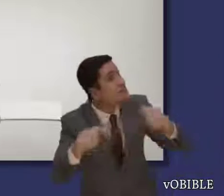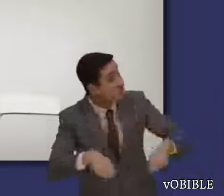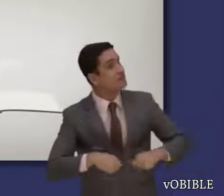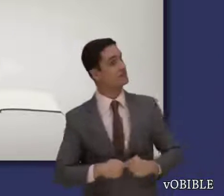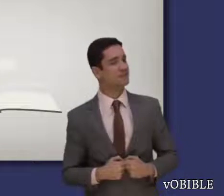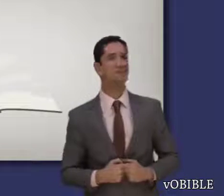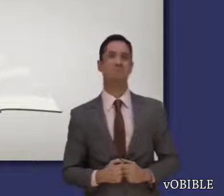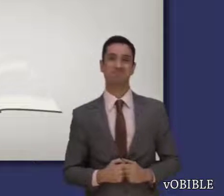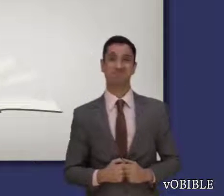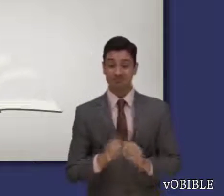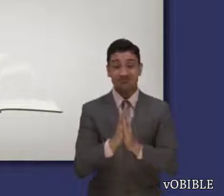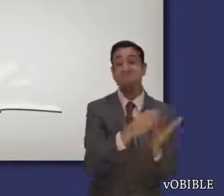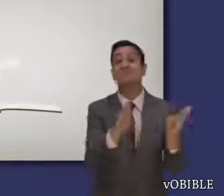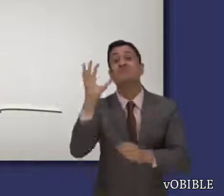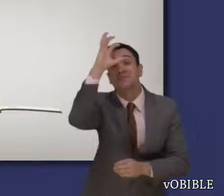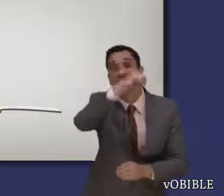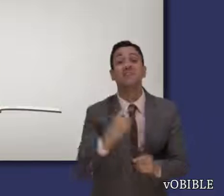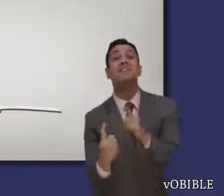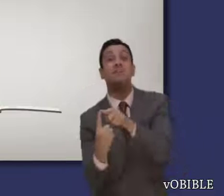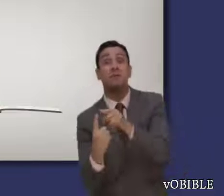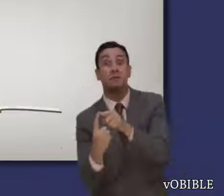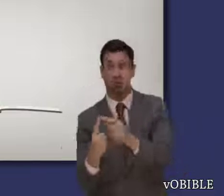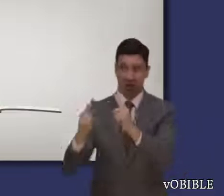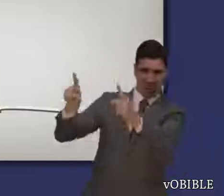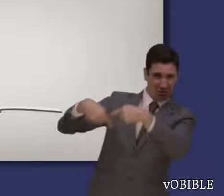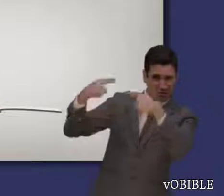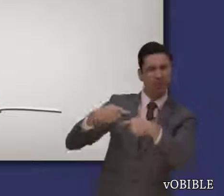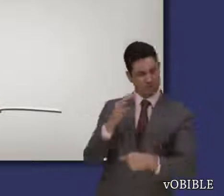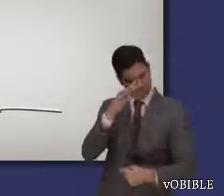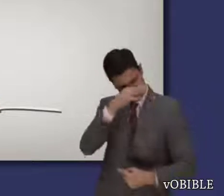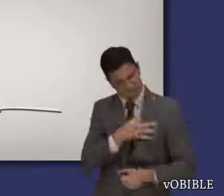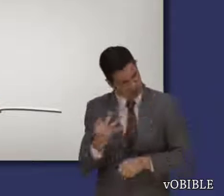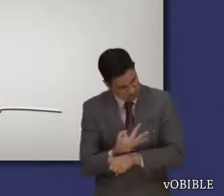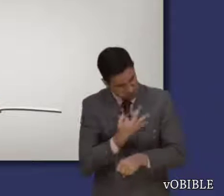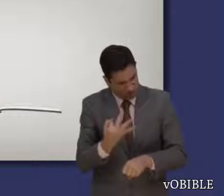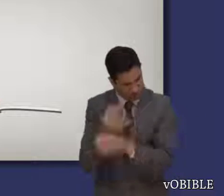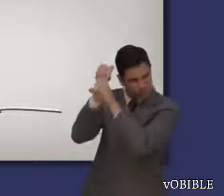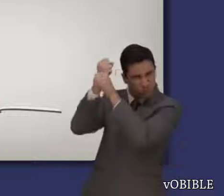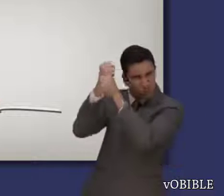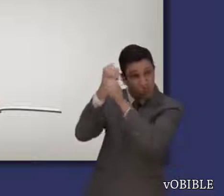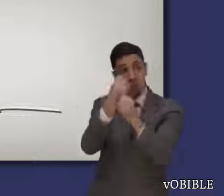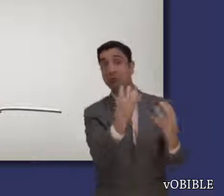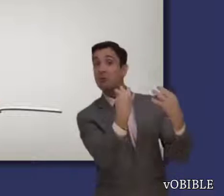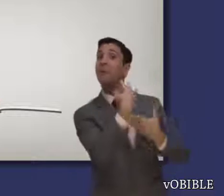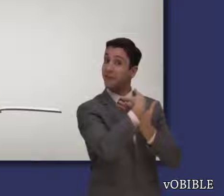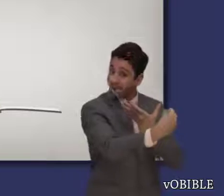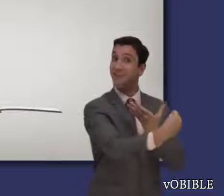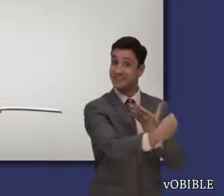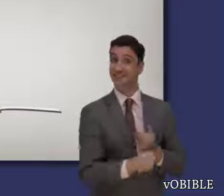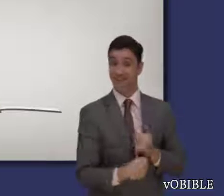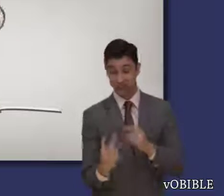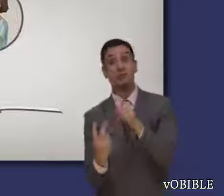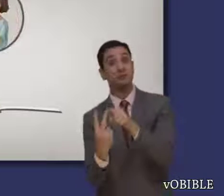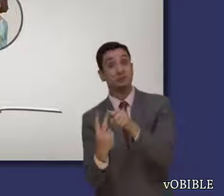Ao ler a primeira carta aos Tessalonicenses, veja como nossa perseverança, apesar do sofrimento, pode encorajar